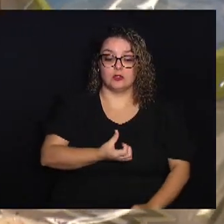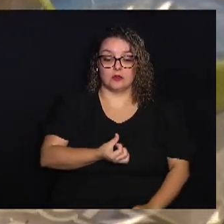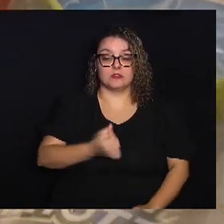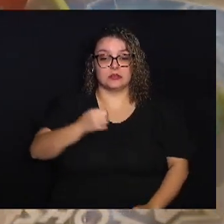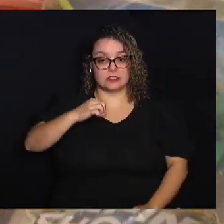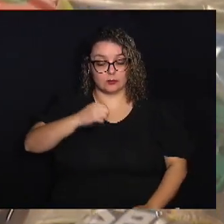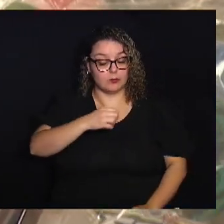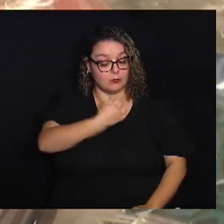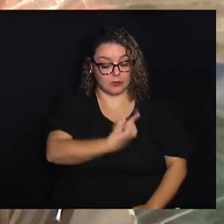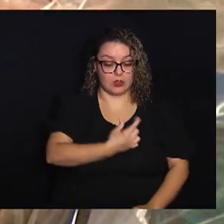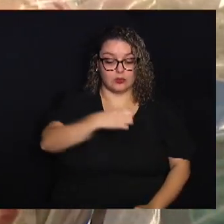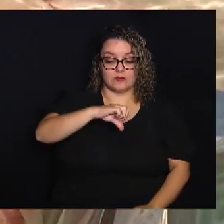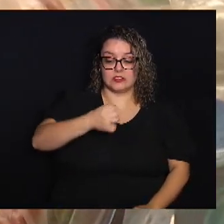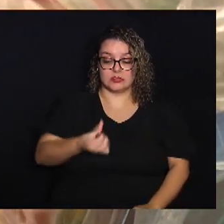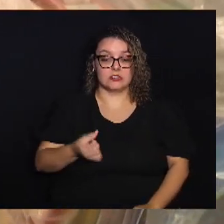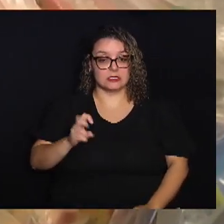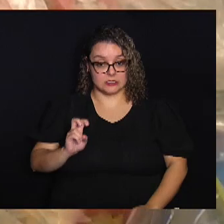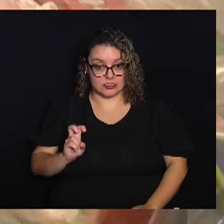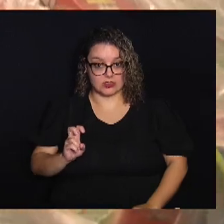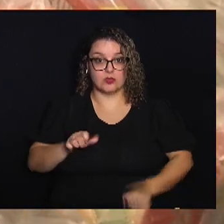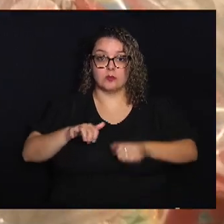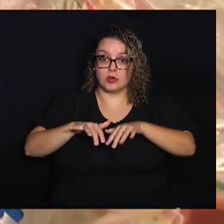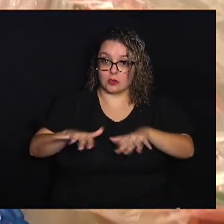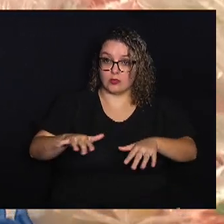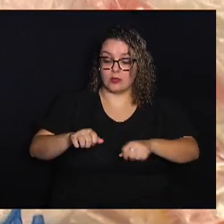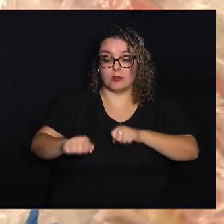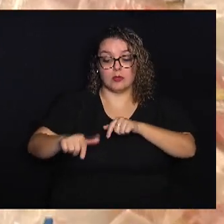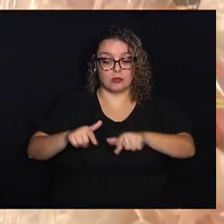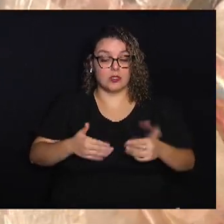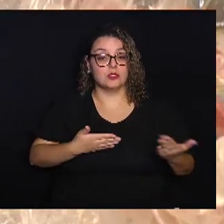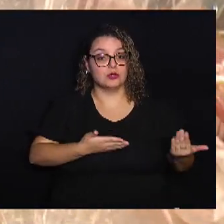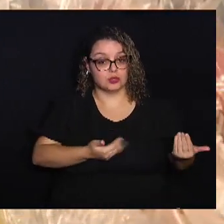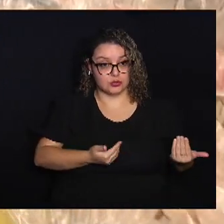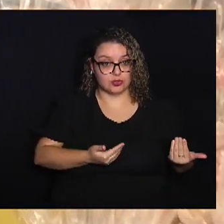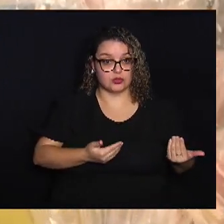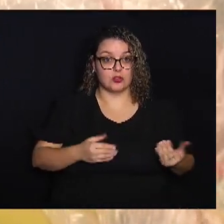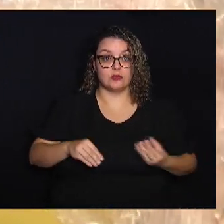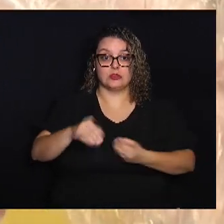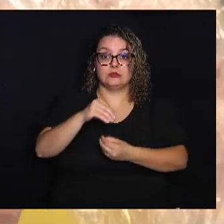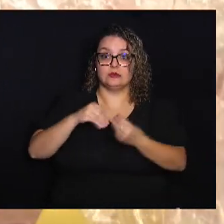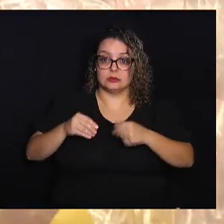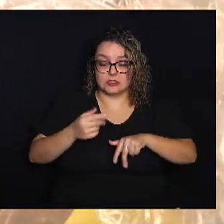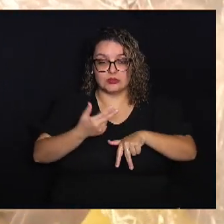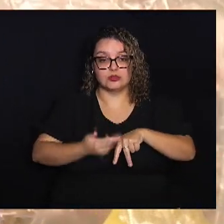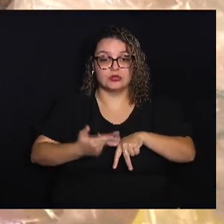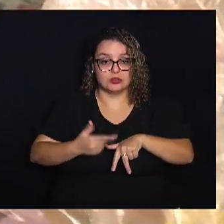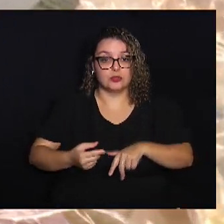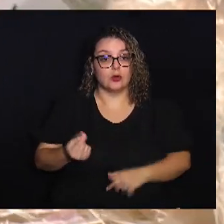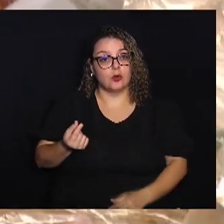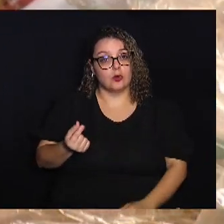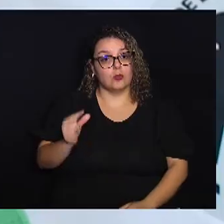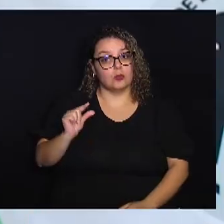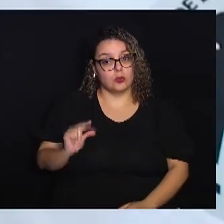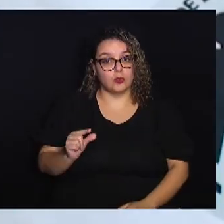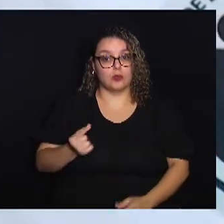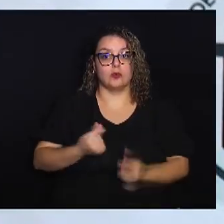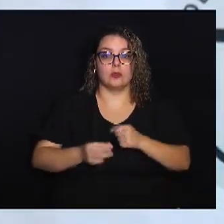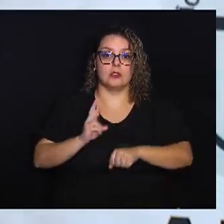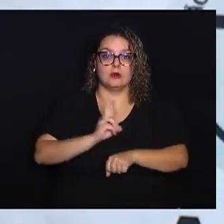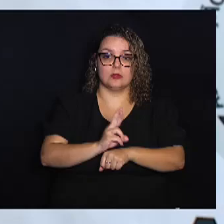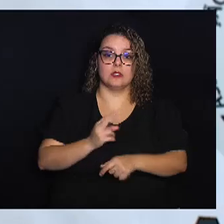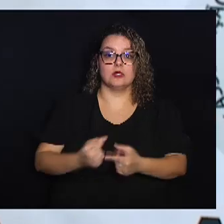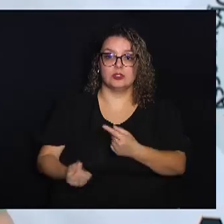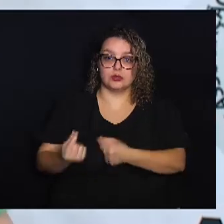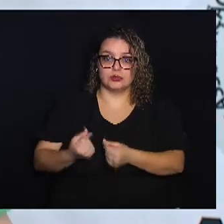1965. Ampliou as possibilidades de formação de jovens com poucos recursos sociais e econômicos. A